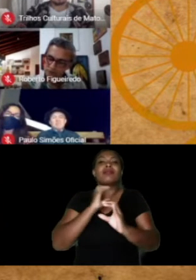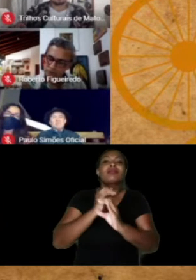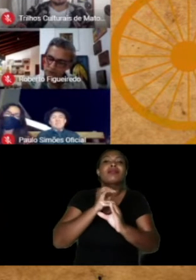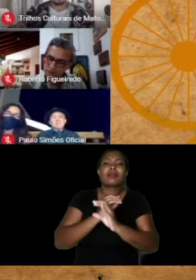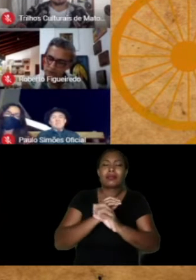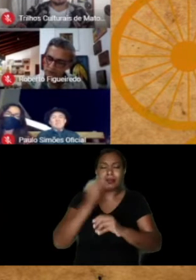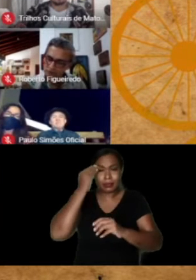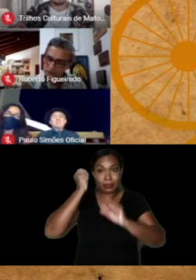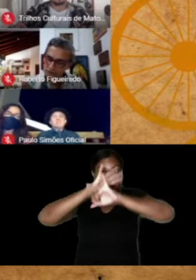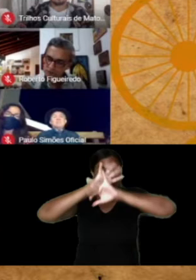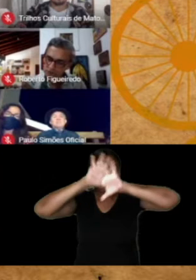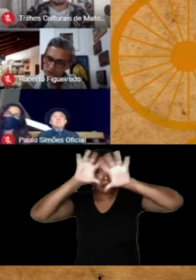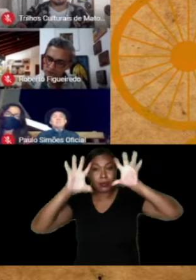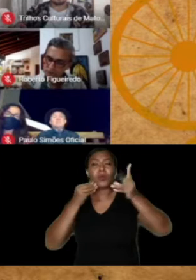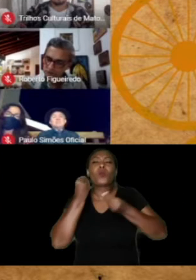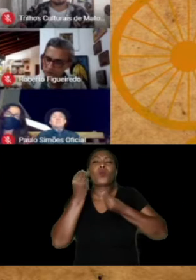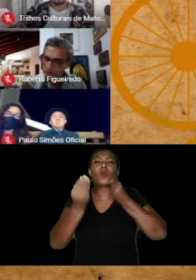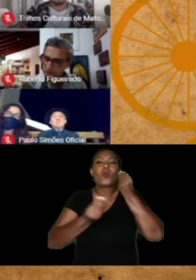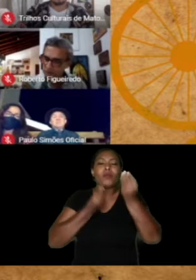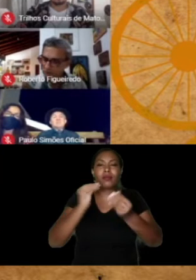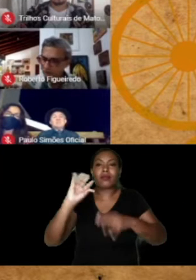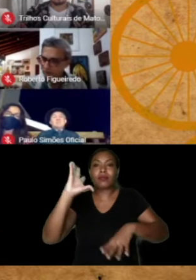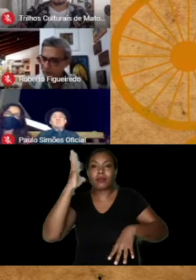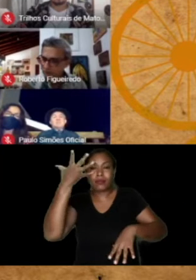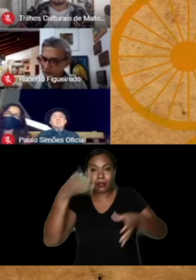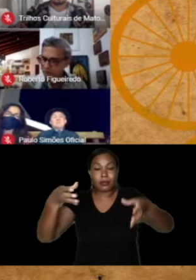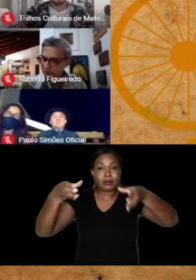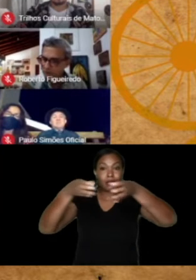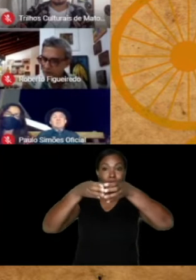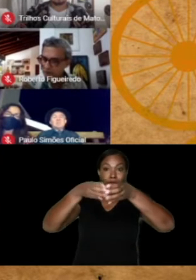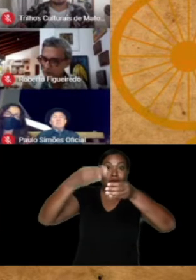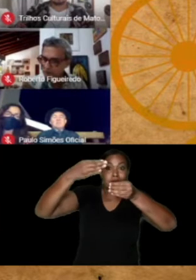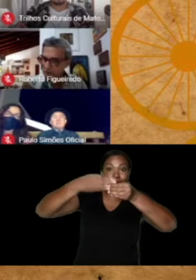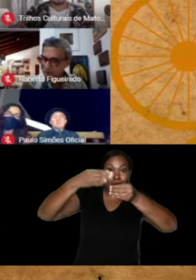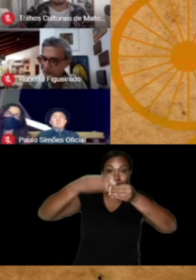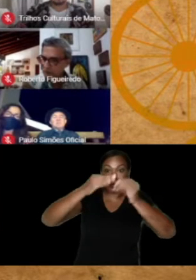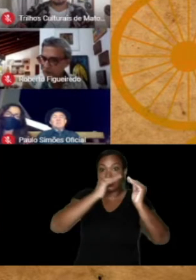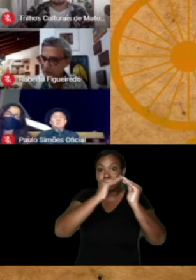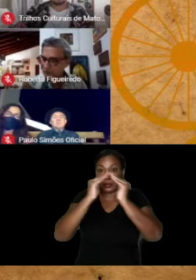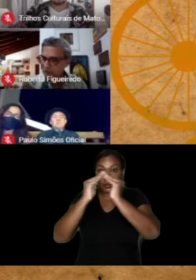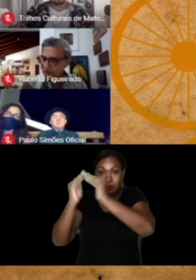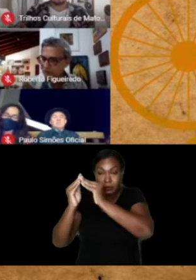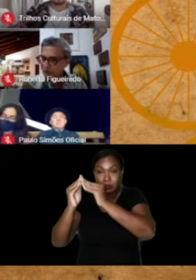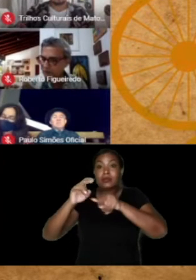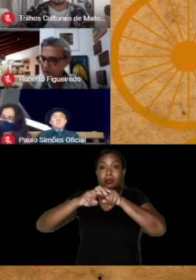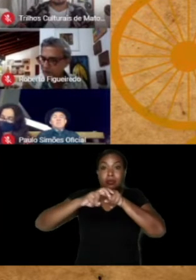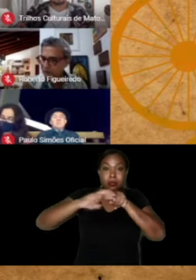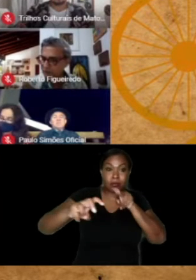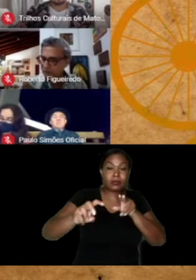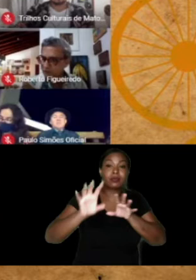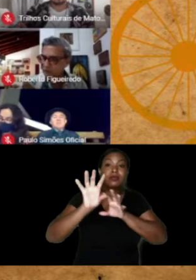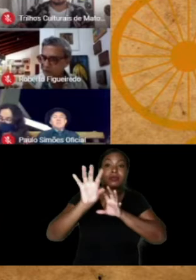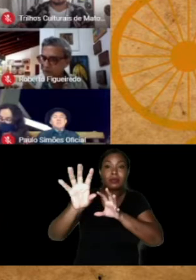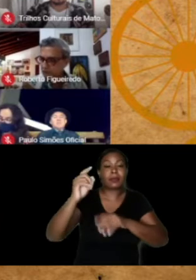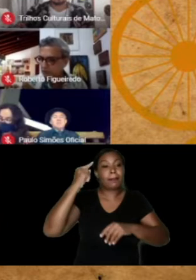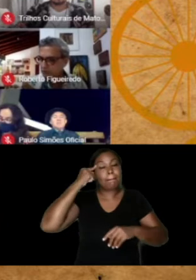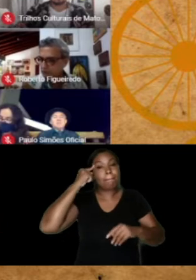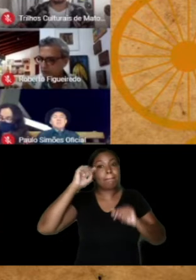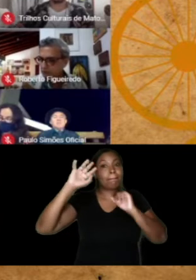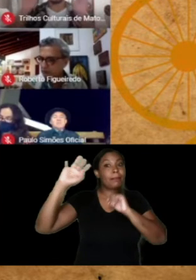essa dinâmica das vilas ferroviárias, de maneira que a gente possa pensar